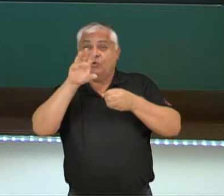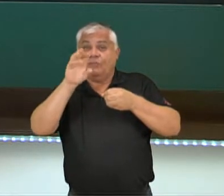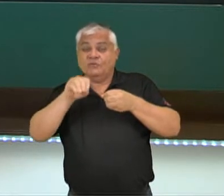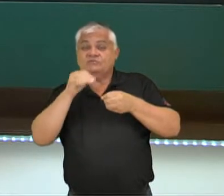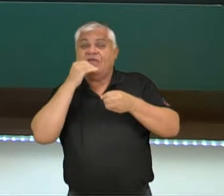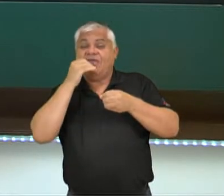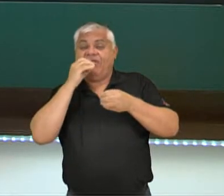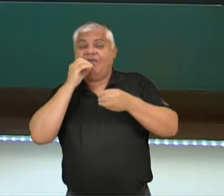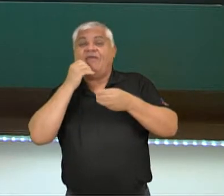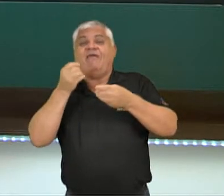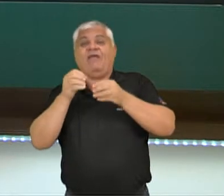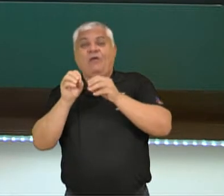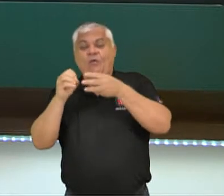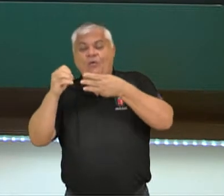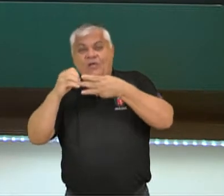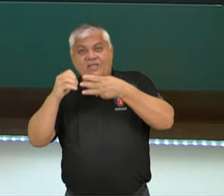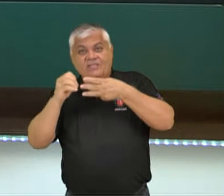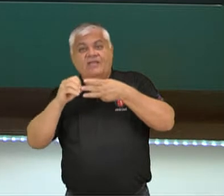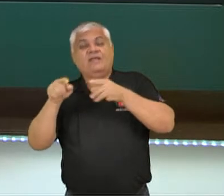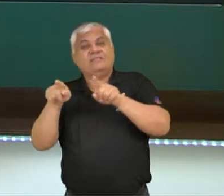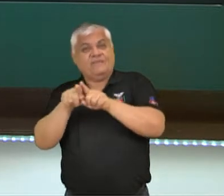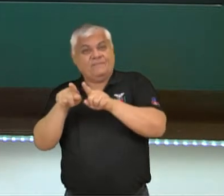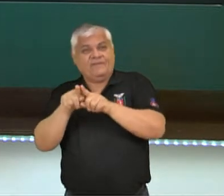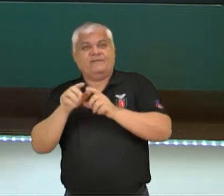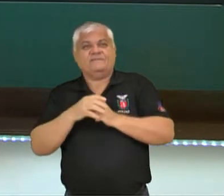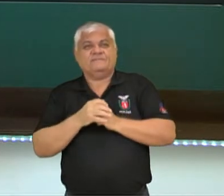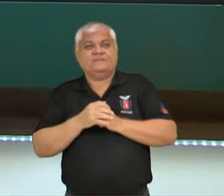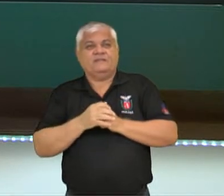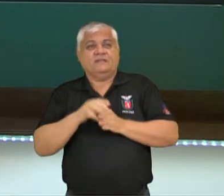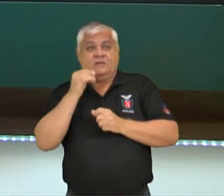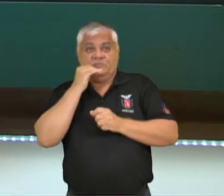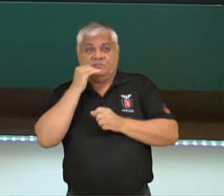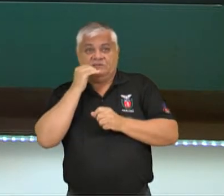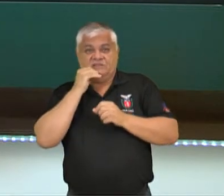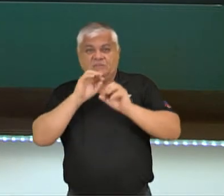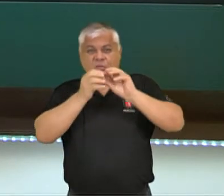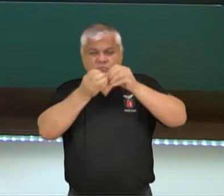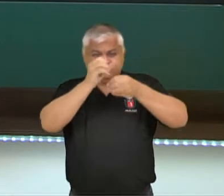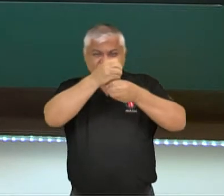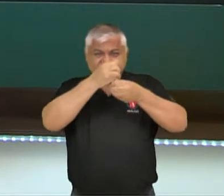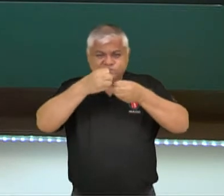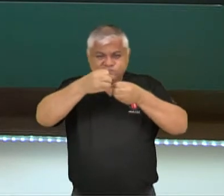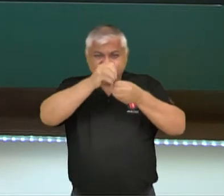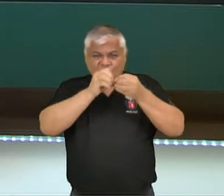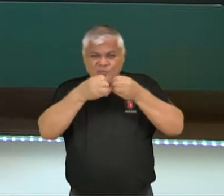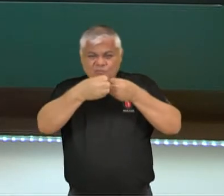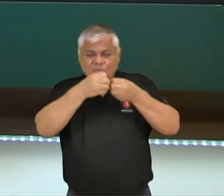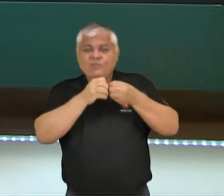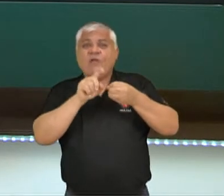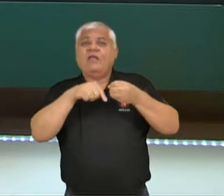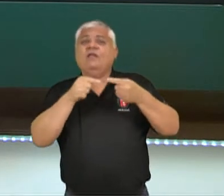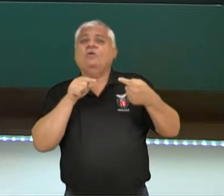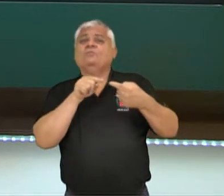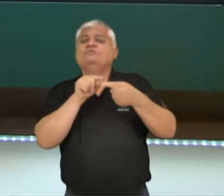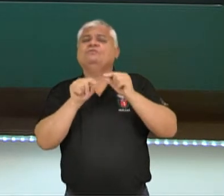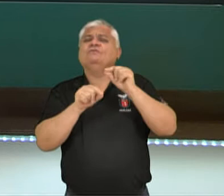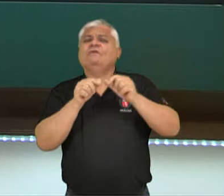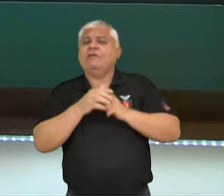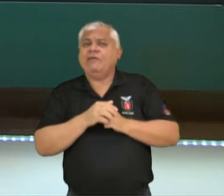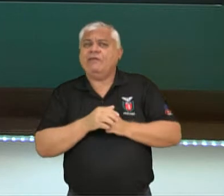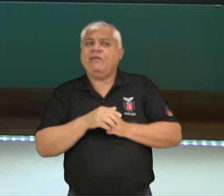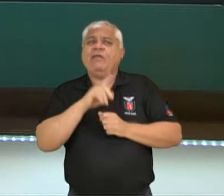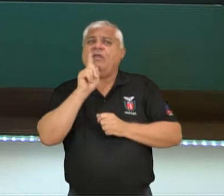celulares responsáveis pela síntese proteica. Então, como o retículo endoplasmático é rico em ribossomo, a função desse retículo